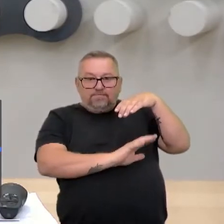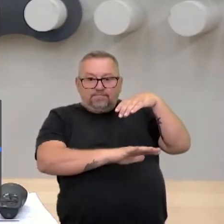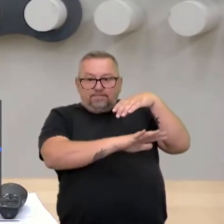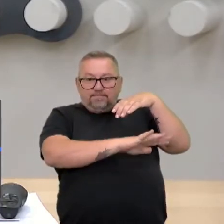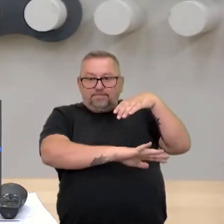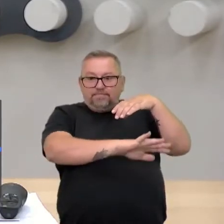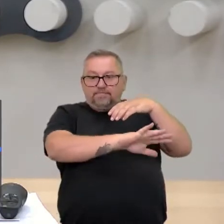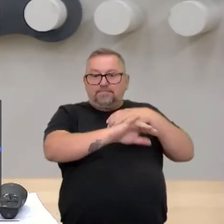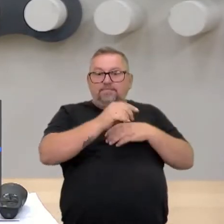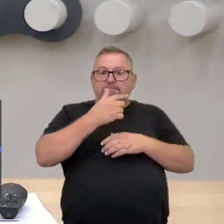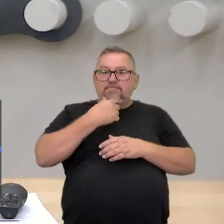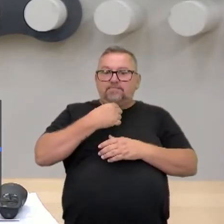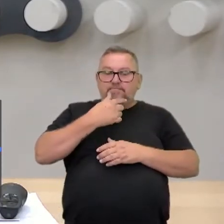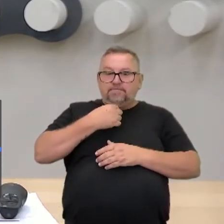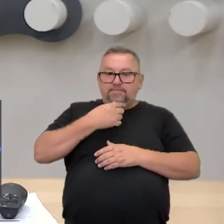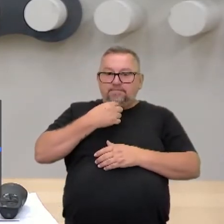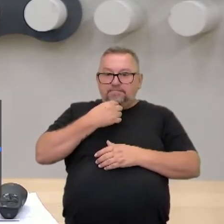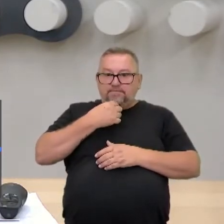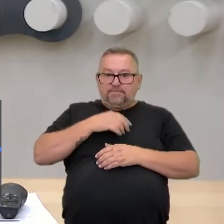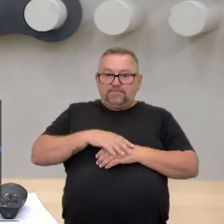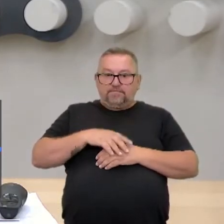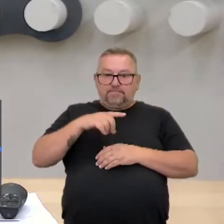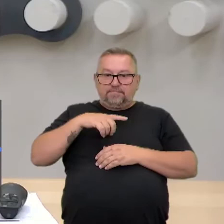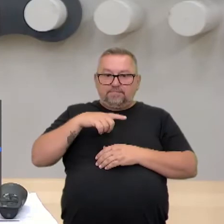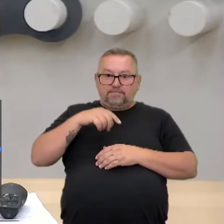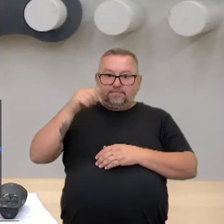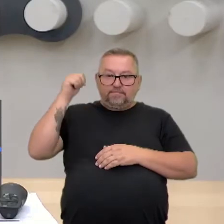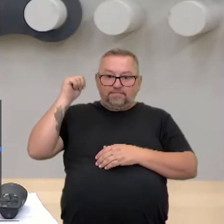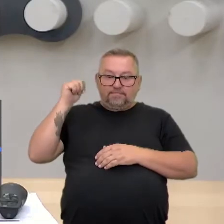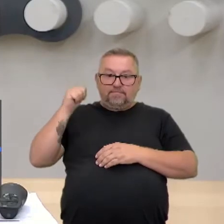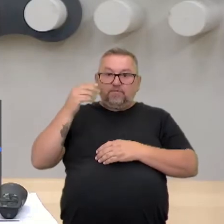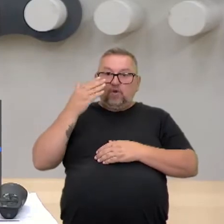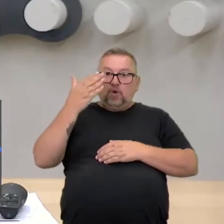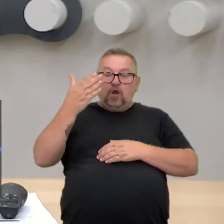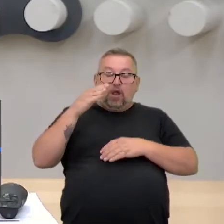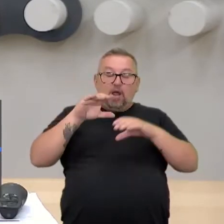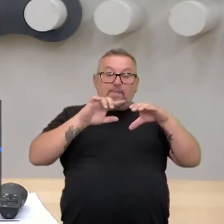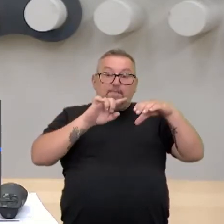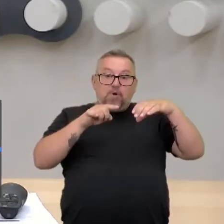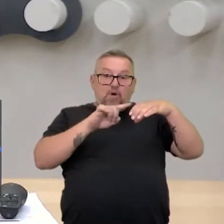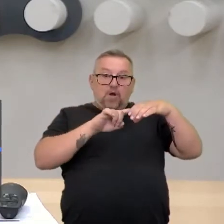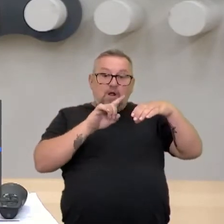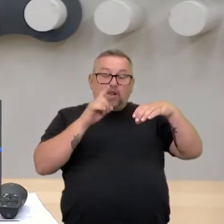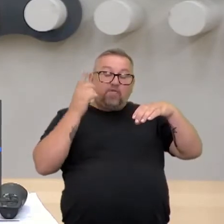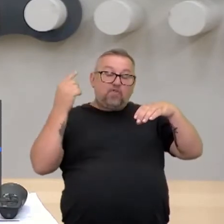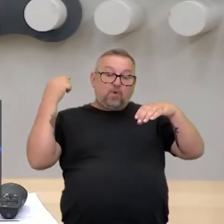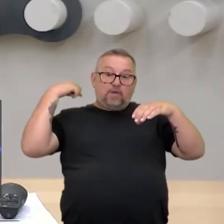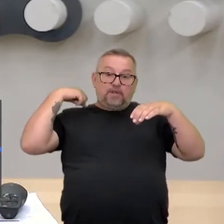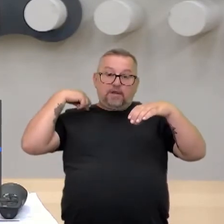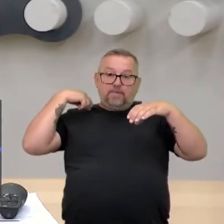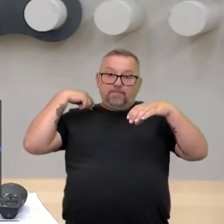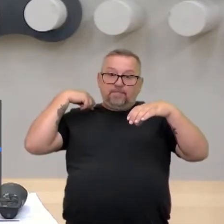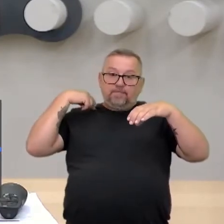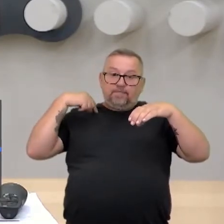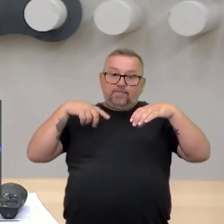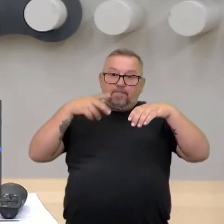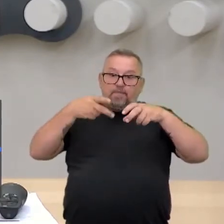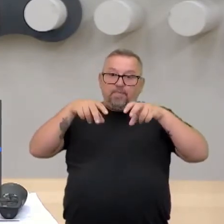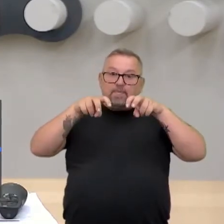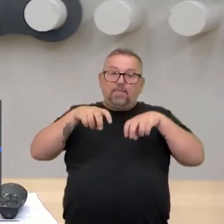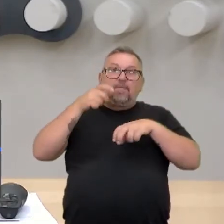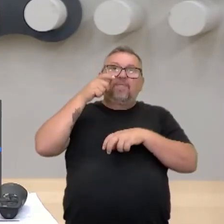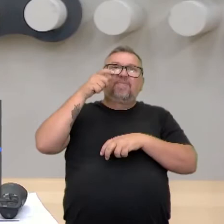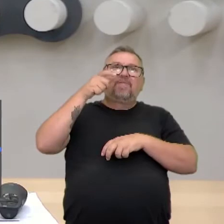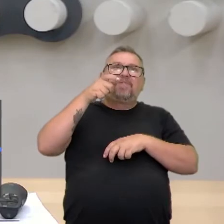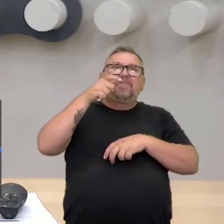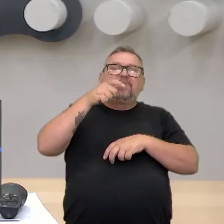ali alguns homens Tá certo esses homens estão de costas para a entrada da caverna portanto eles estão assim eles estão sentados no